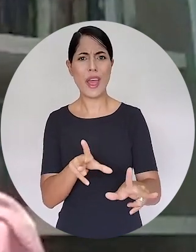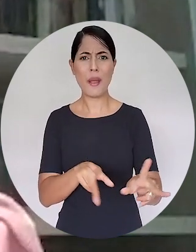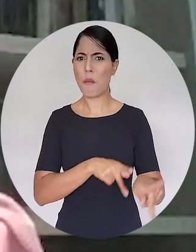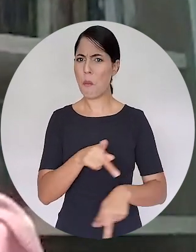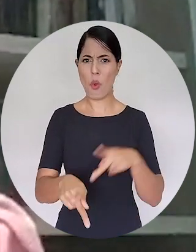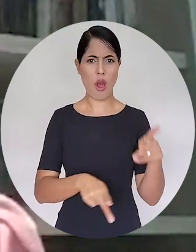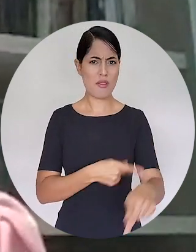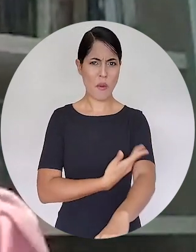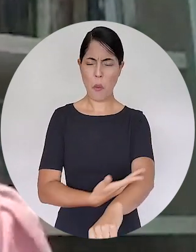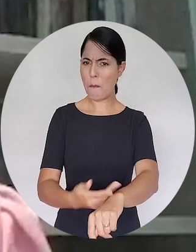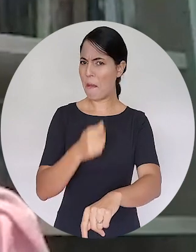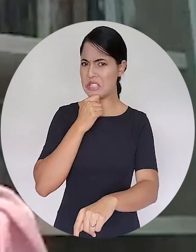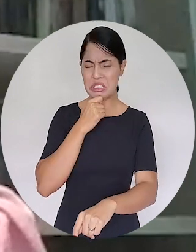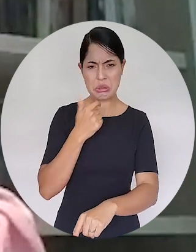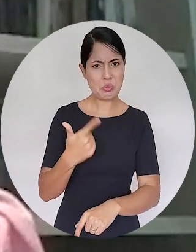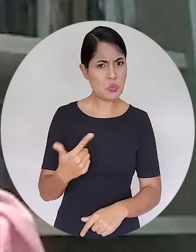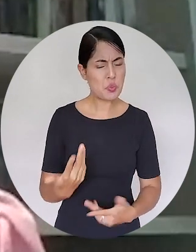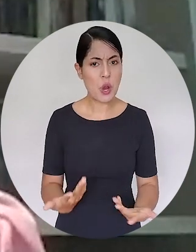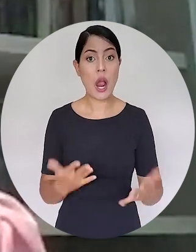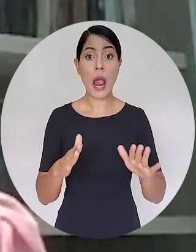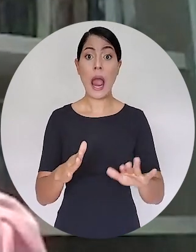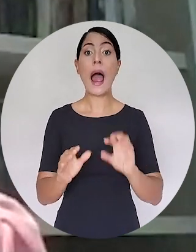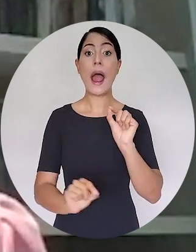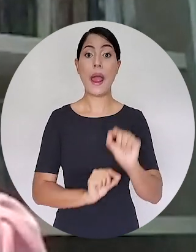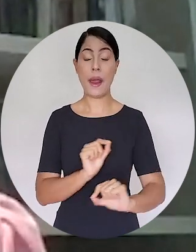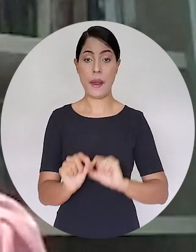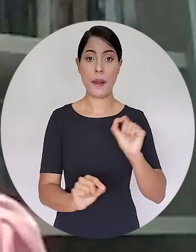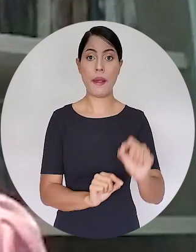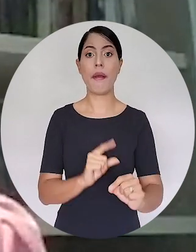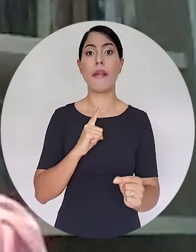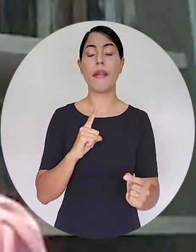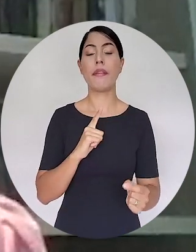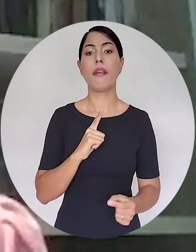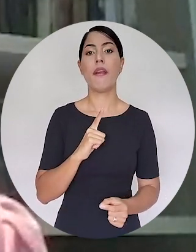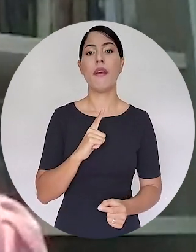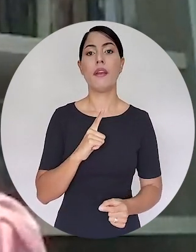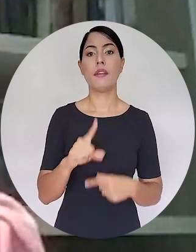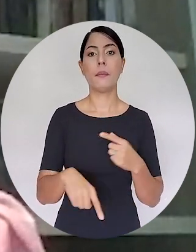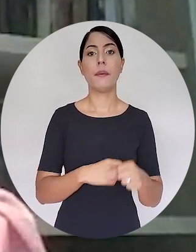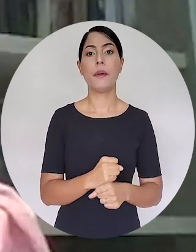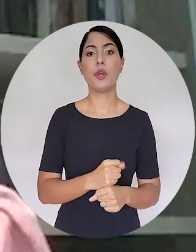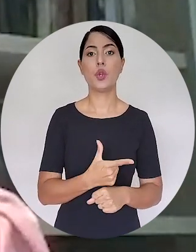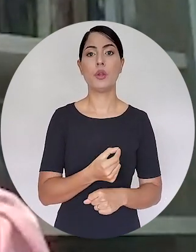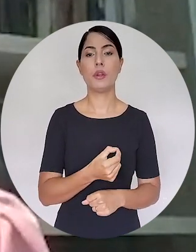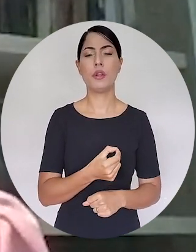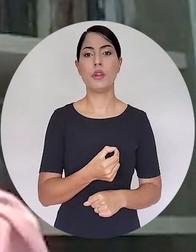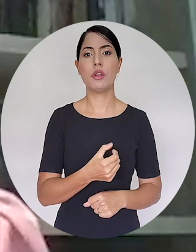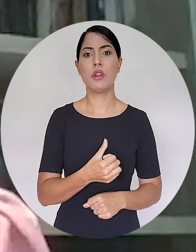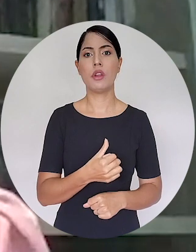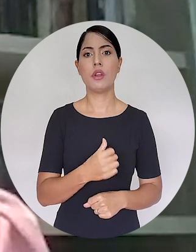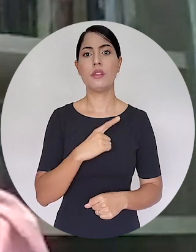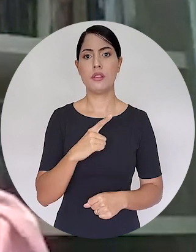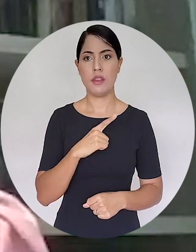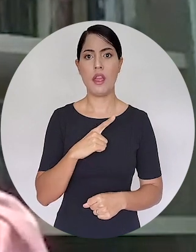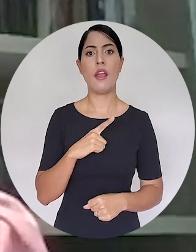estão acostumadas. E aí, passados, a arbitragem de 96, depois